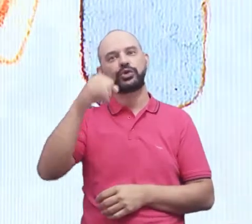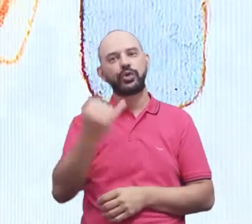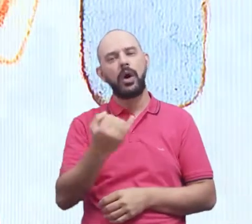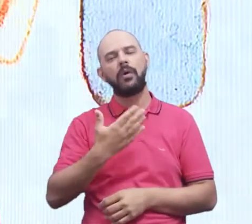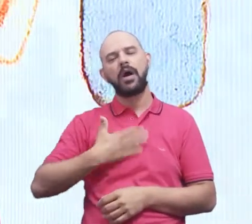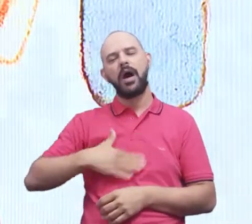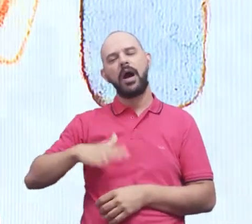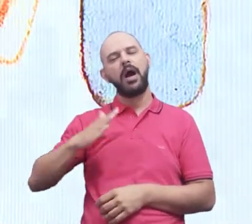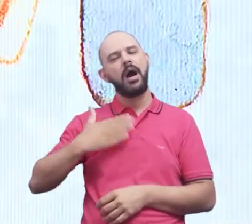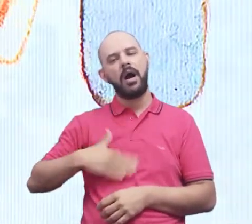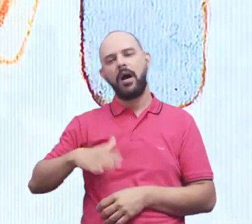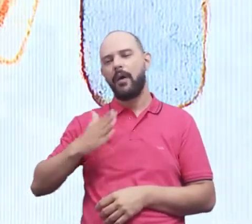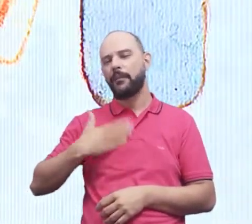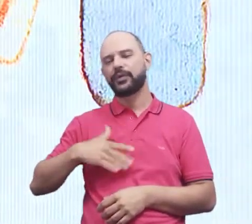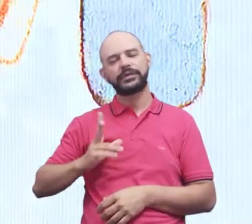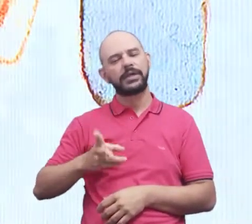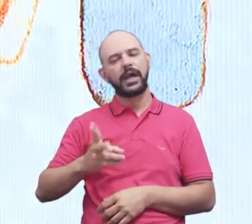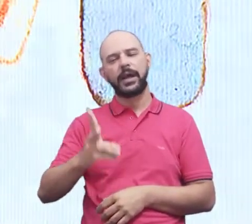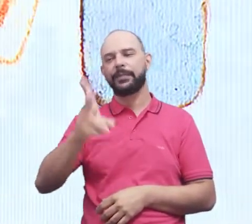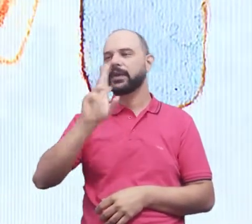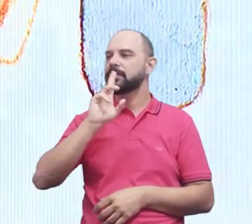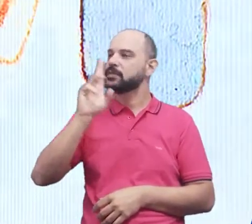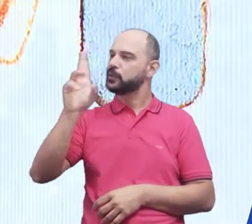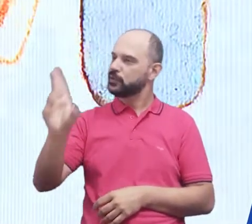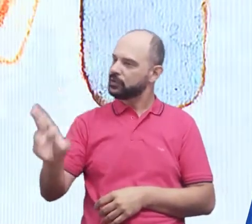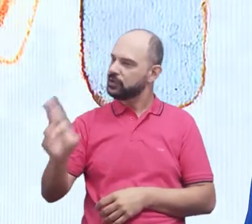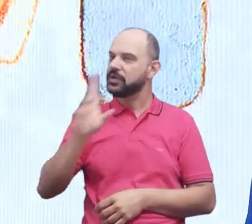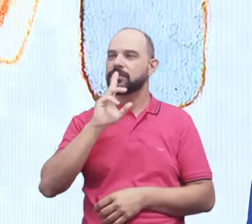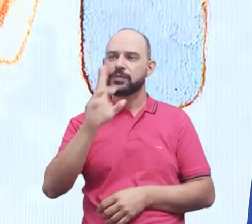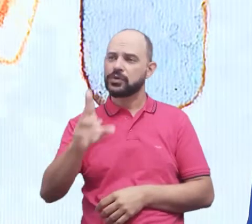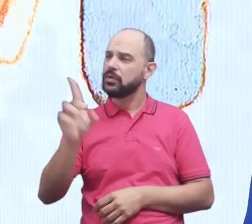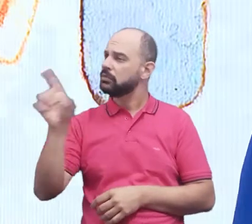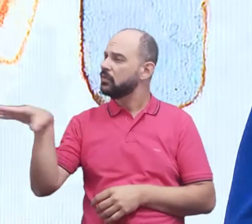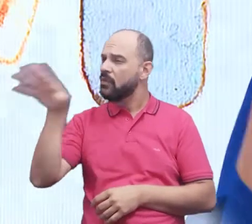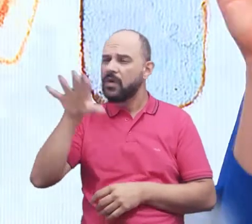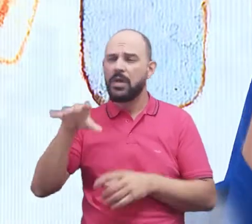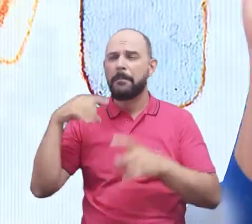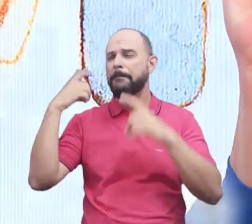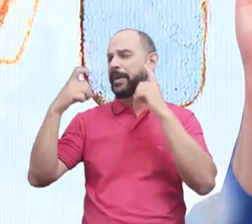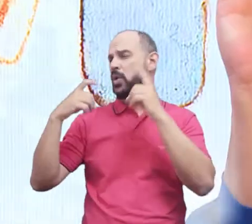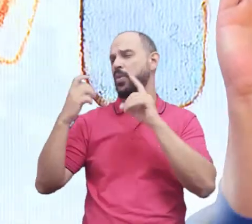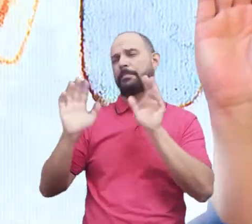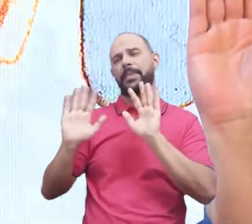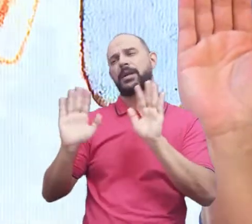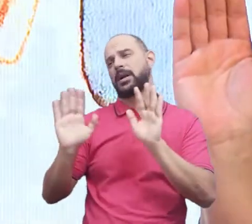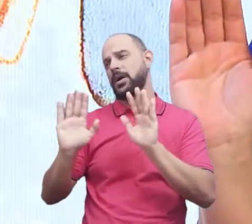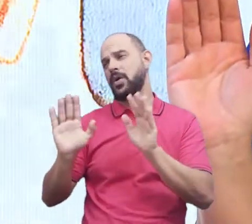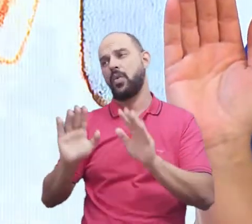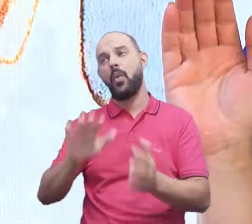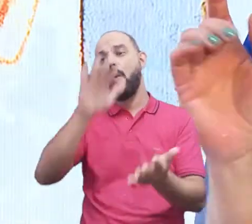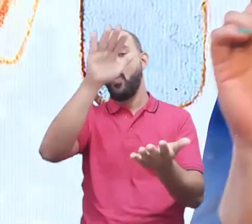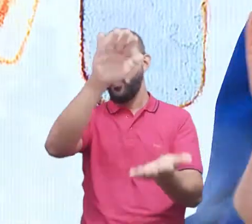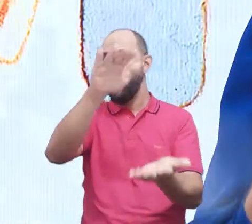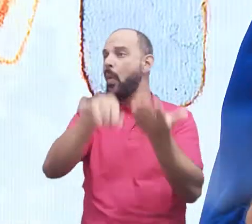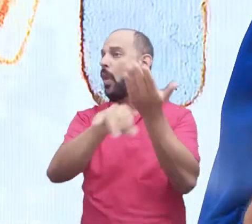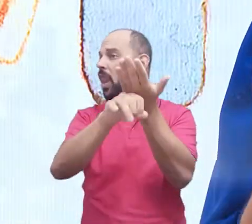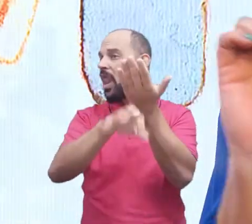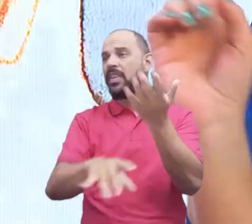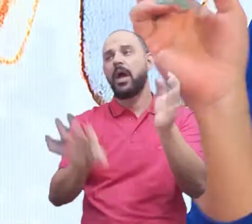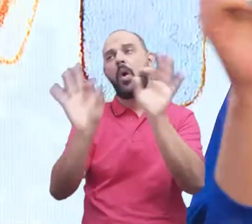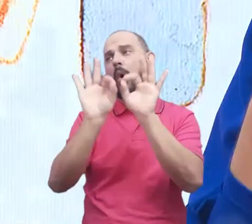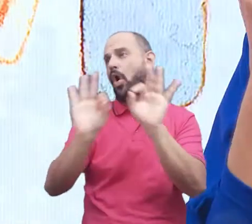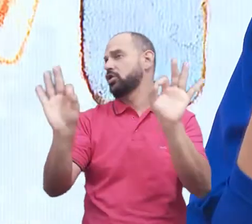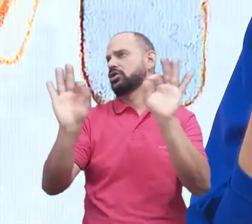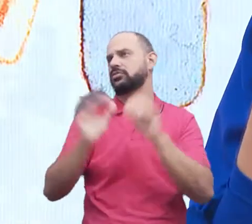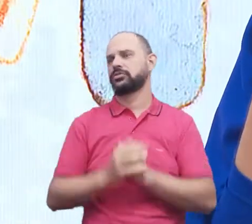Mas João da Água, calmo como sempre, respondia: não se preocupem, amigos, meu